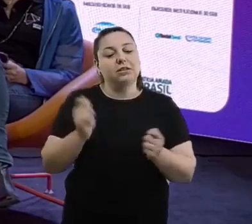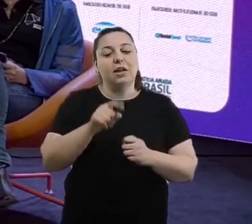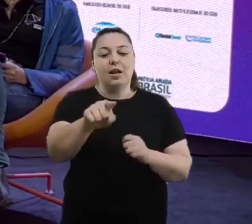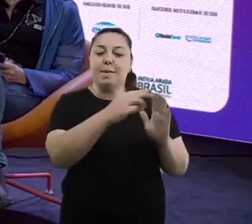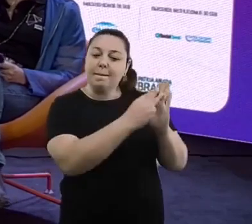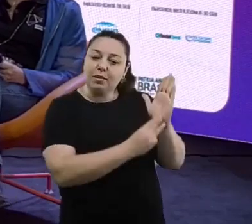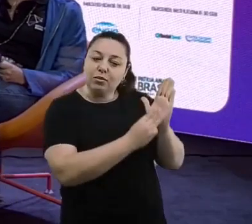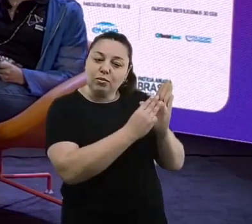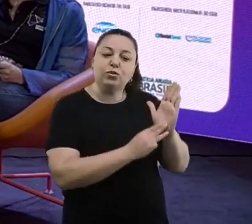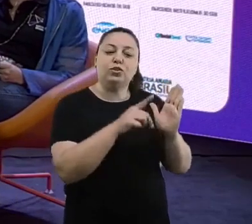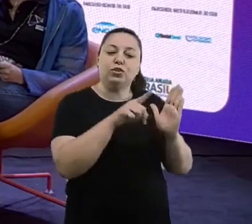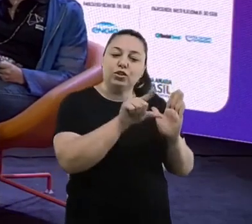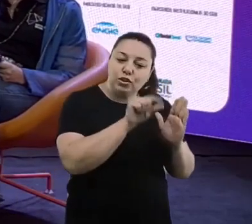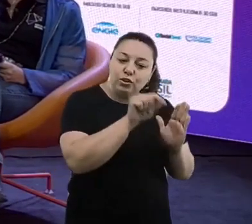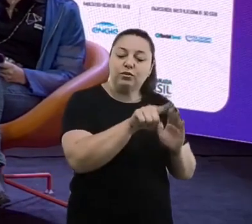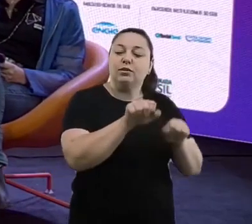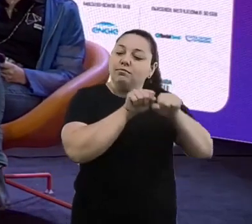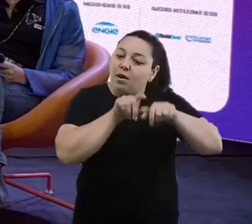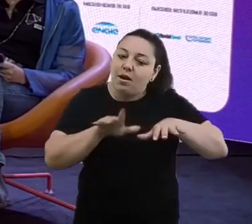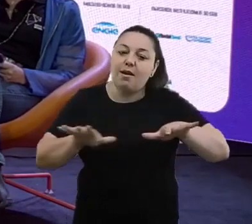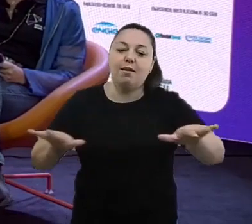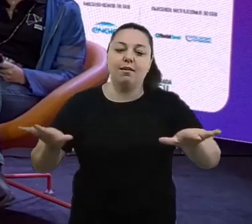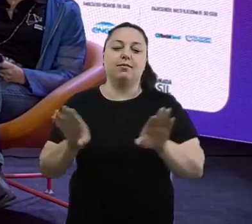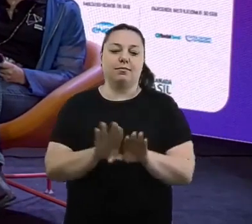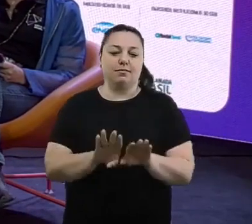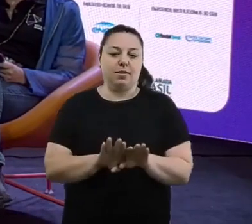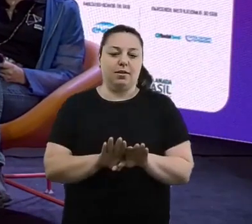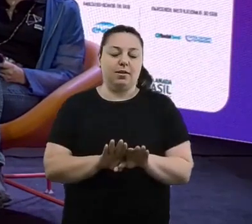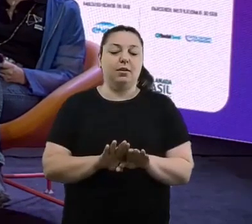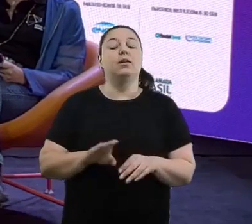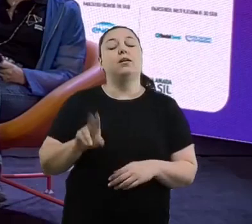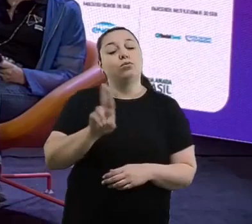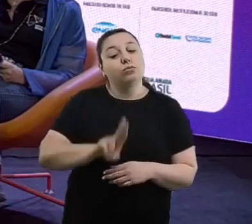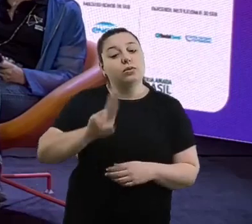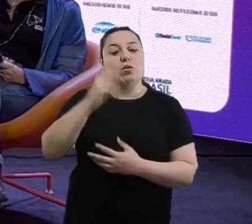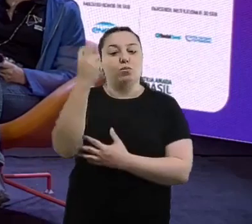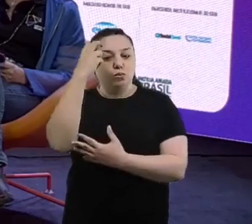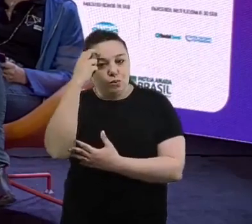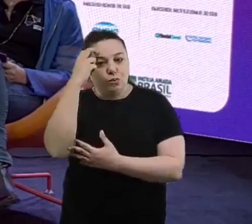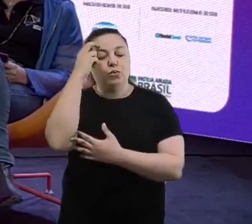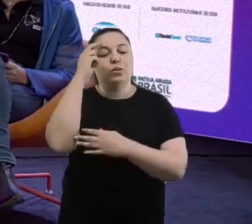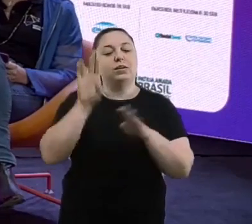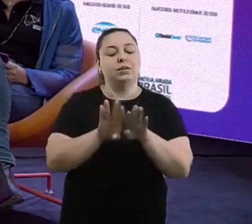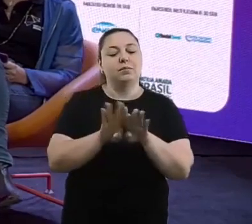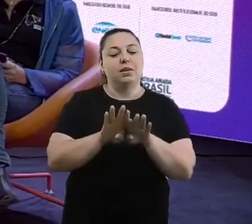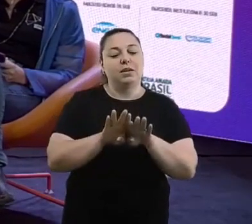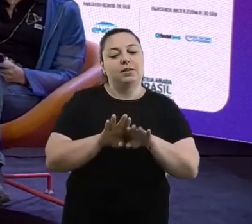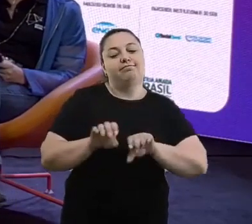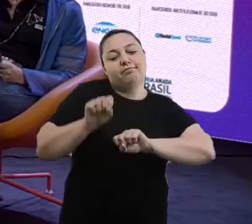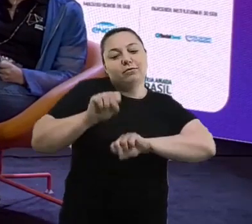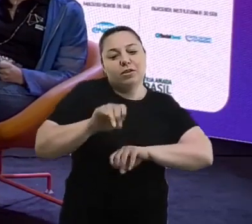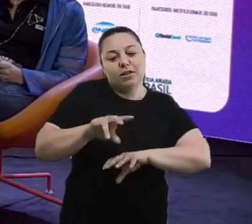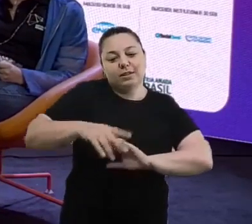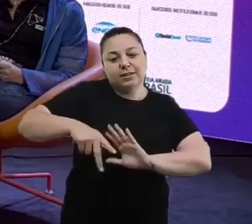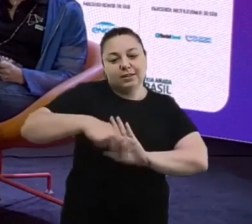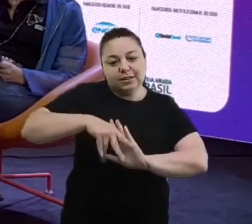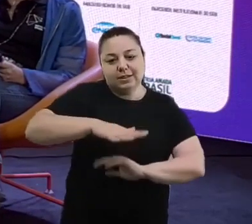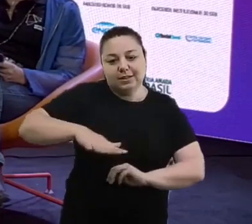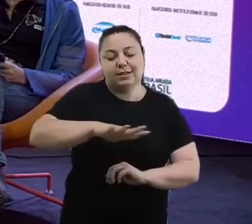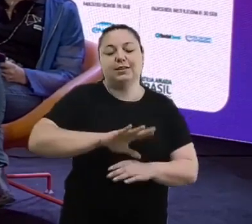essa parte da cultura e da educação em dados, que é fundamental para os resultados futuros. Eu tenho certeza que vocês